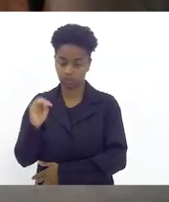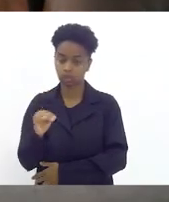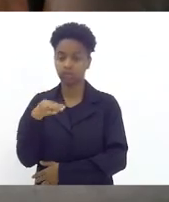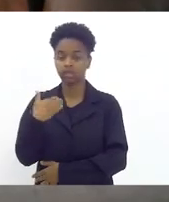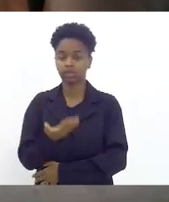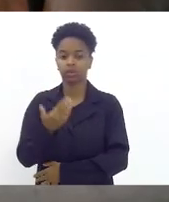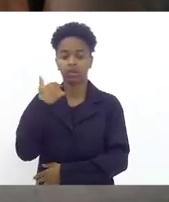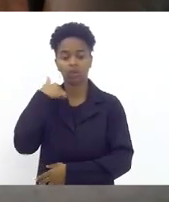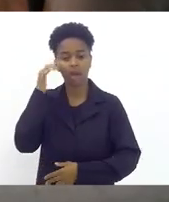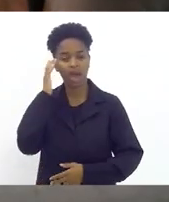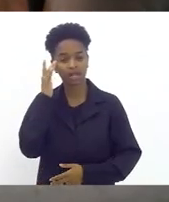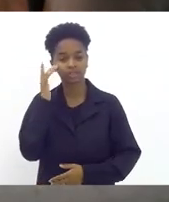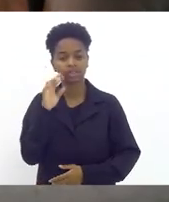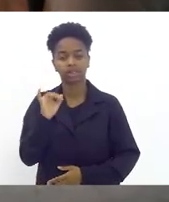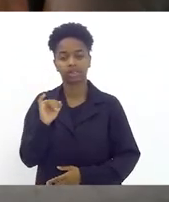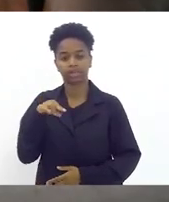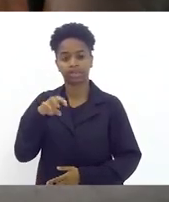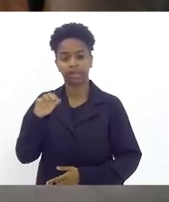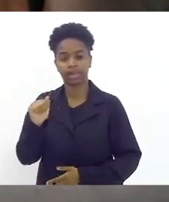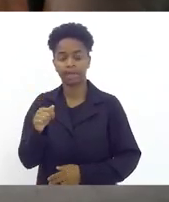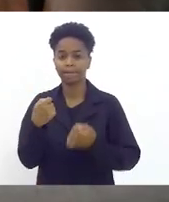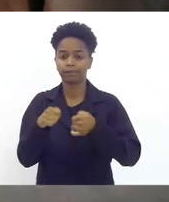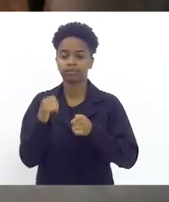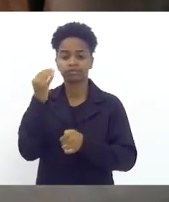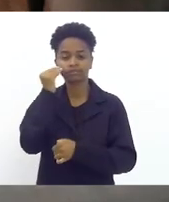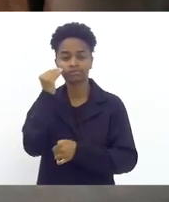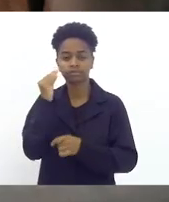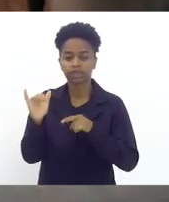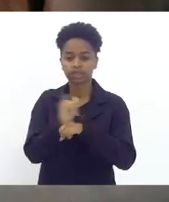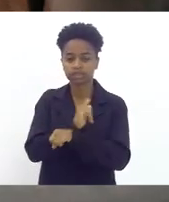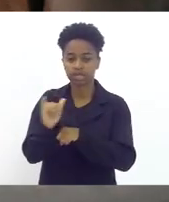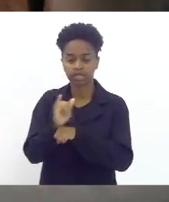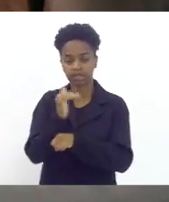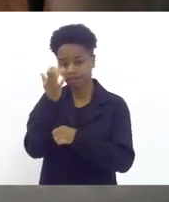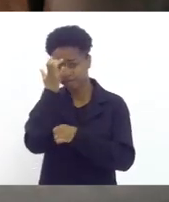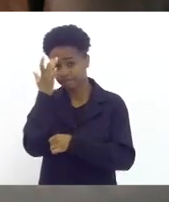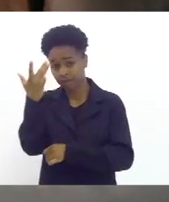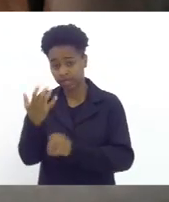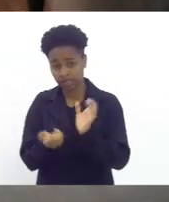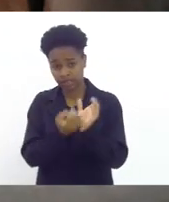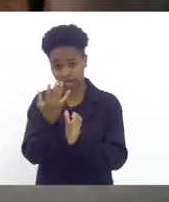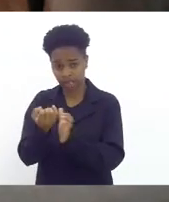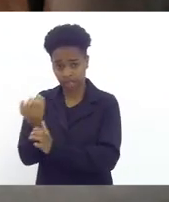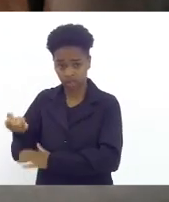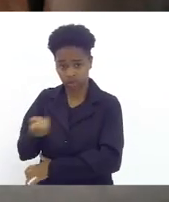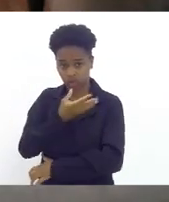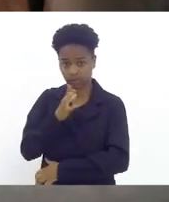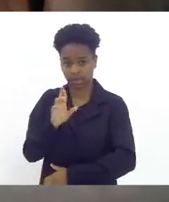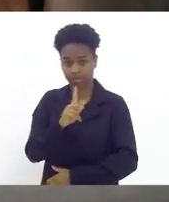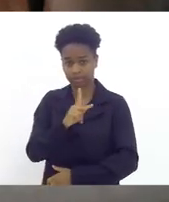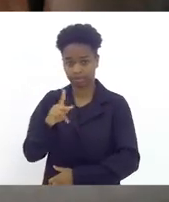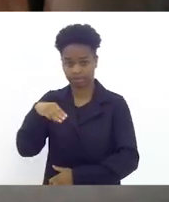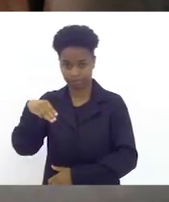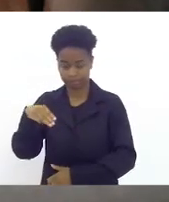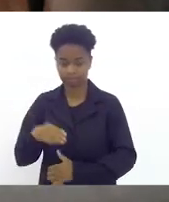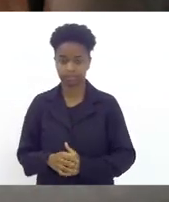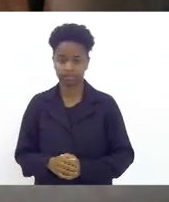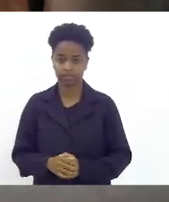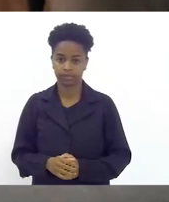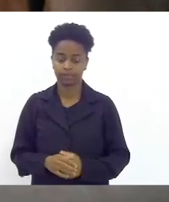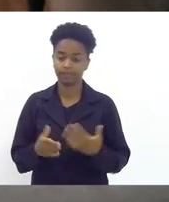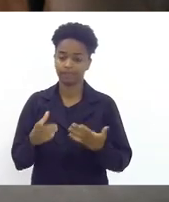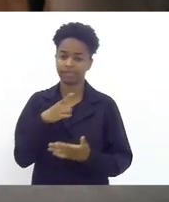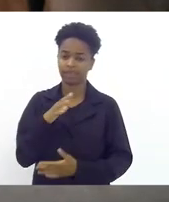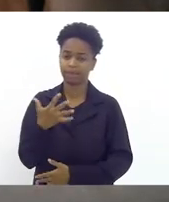buscar criar mecanismos né de facilitação para criação de novas RPM nós temos aí